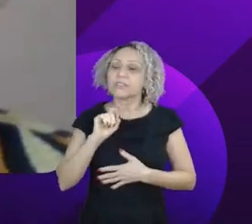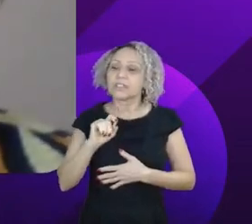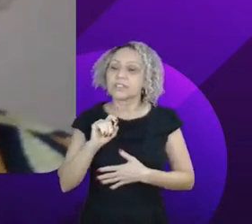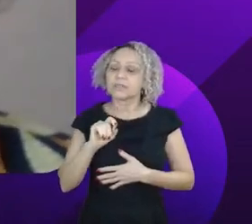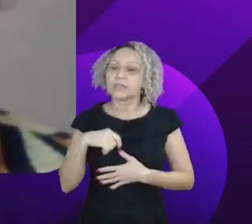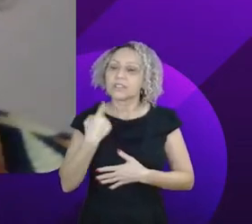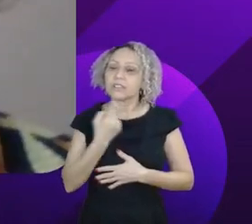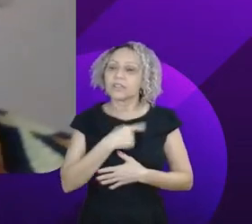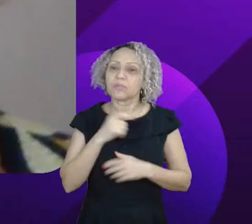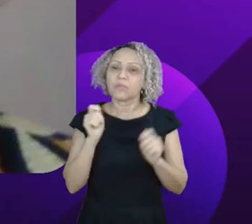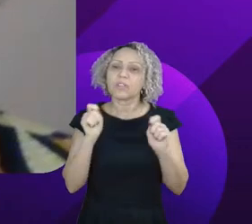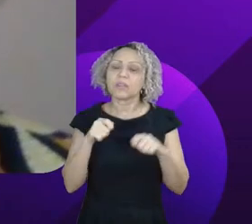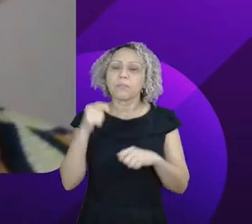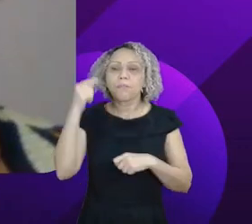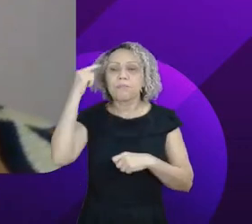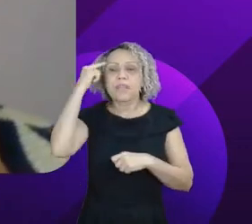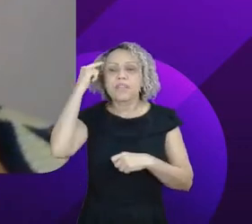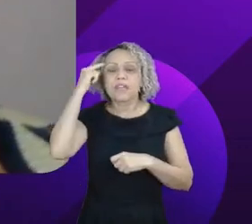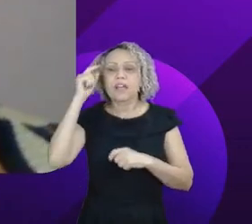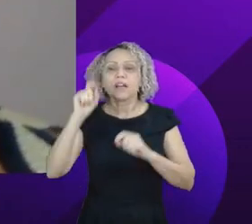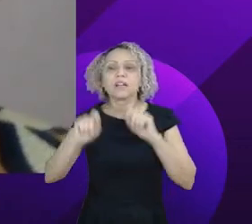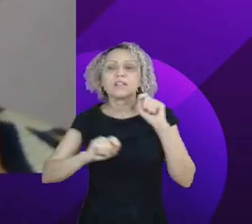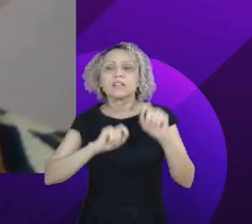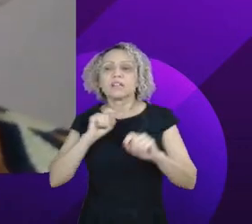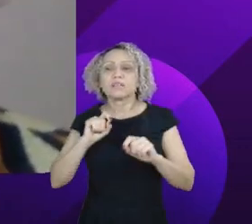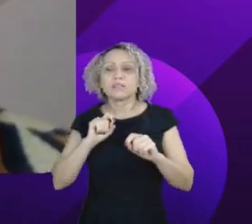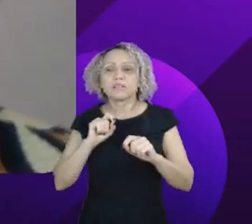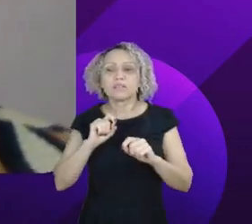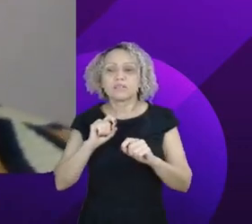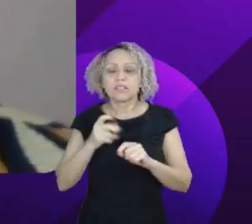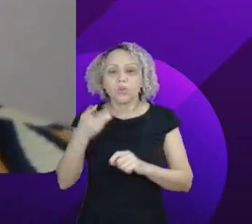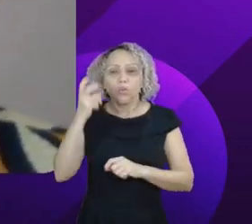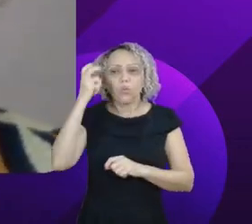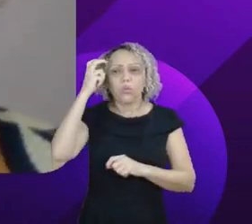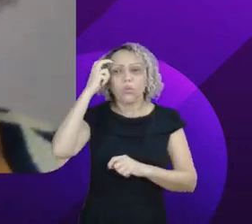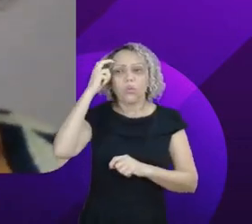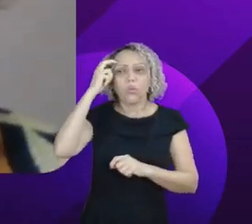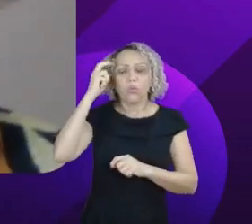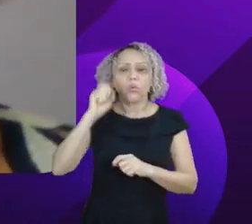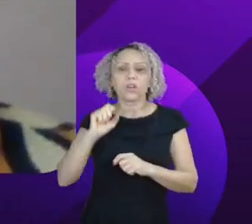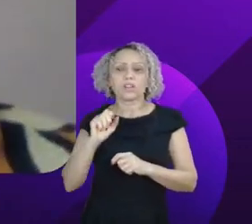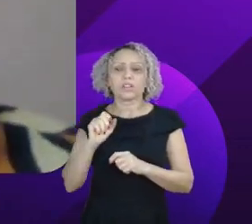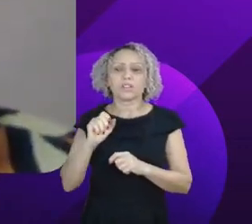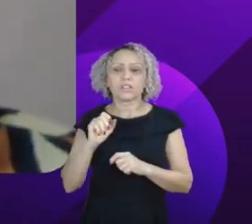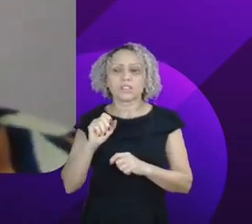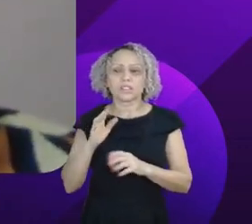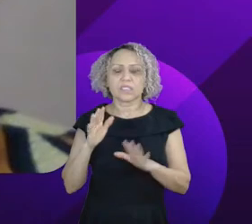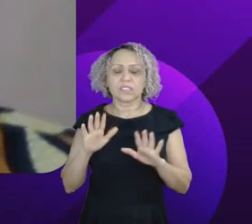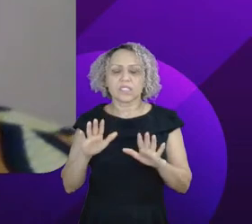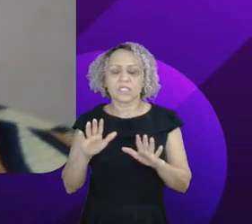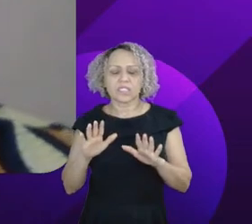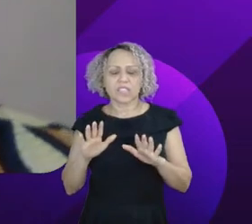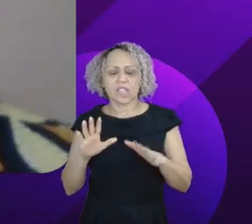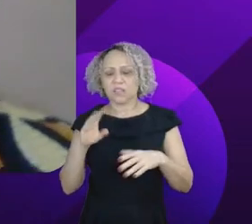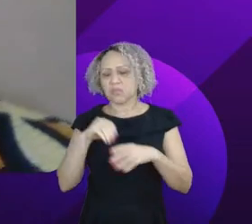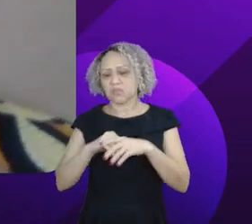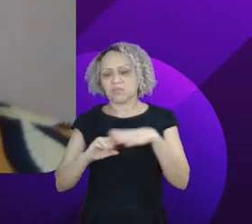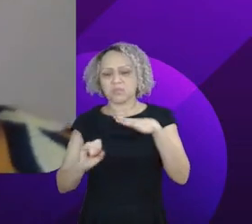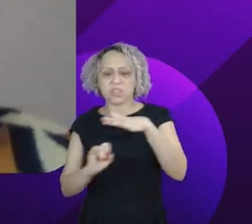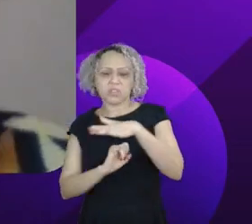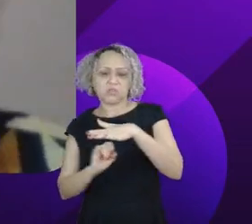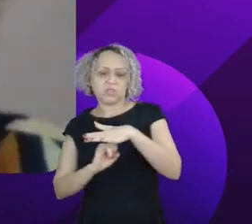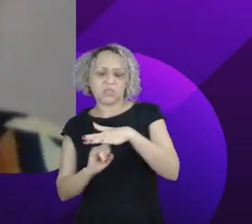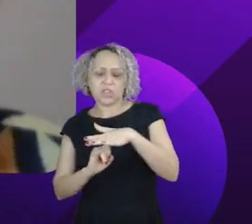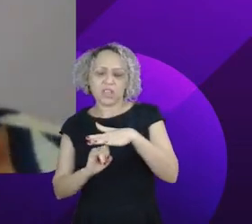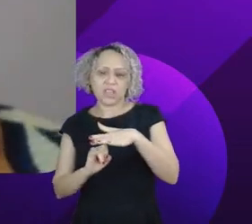que a gente possa pensar em cultura, não em uma forma apenas institucionalizada, em